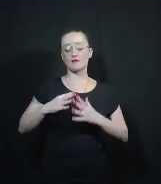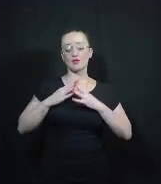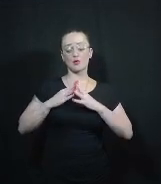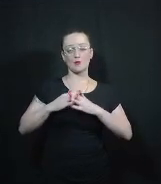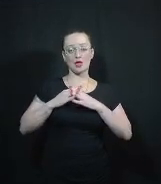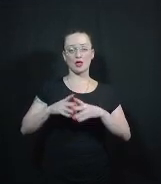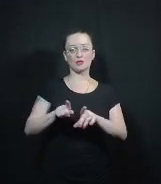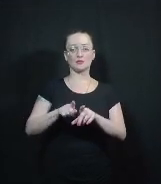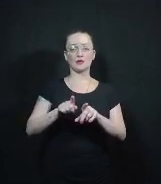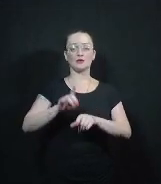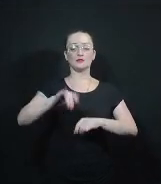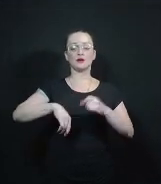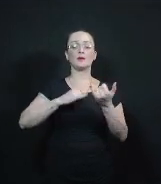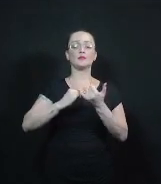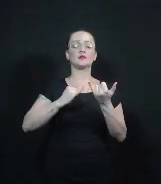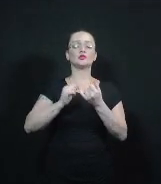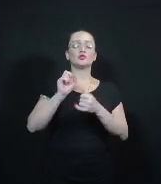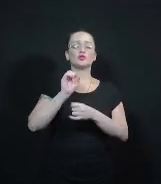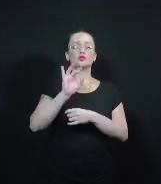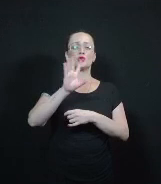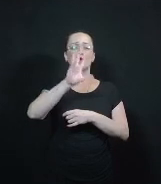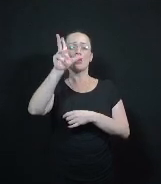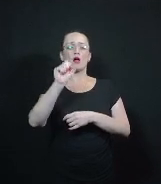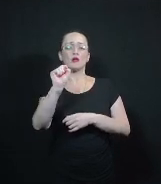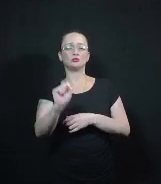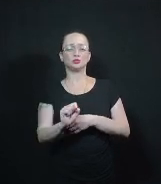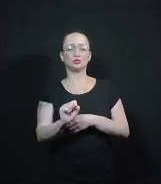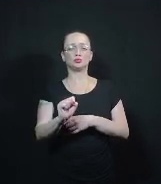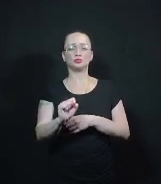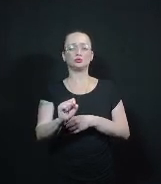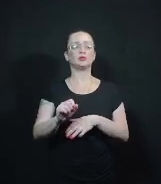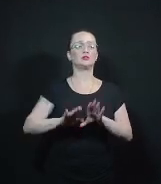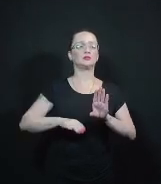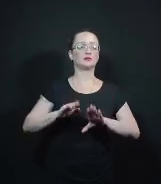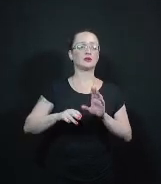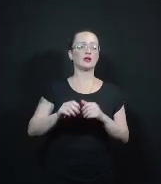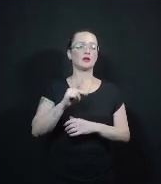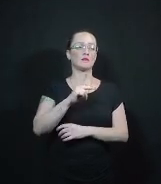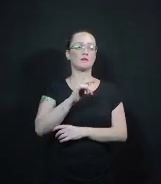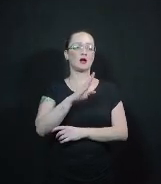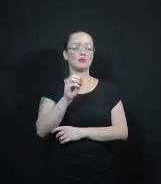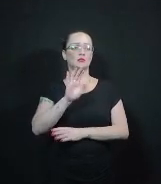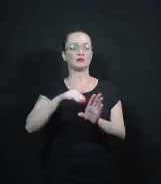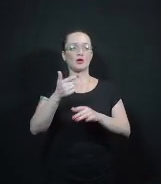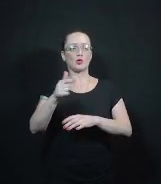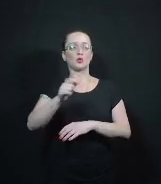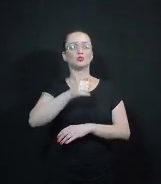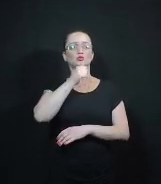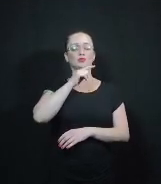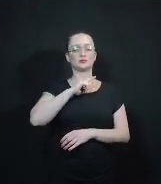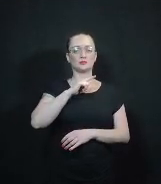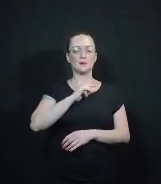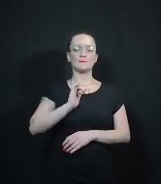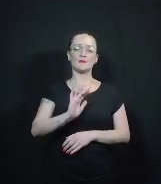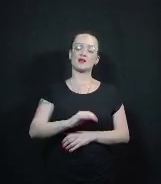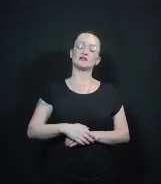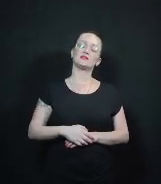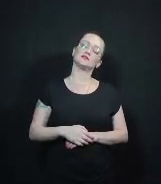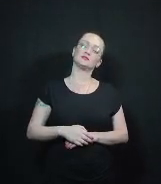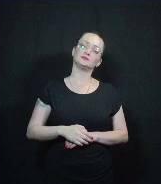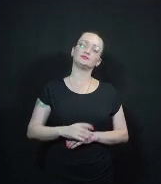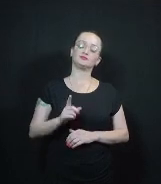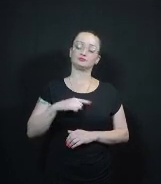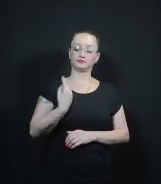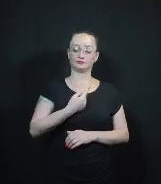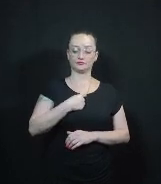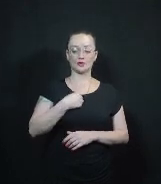talvez parecido só com a África do Sul, eu tenho a impressão. O Pablo talvez tenha outros exemplos, mas o